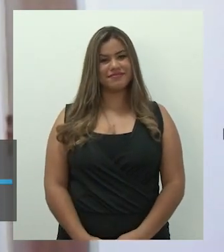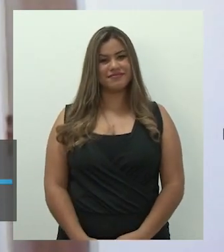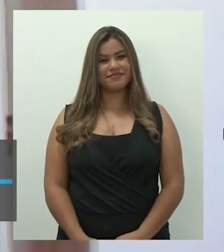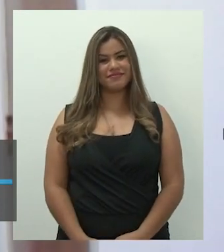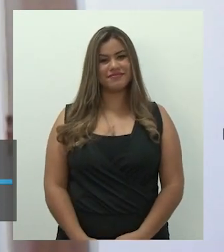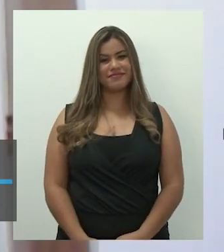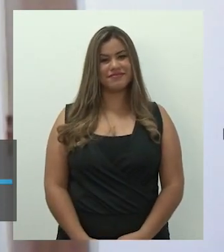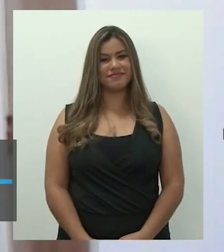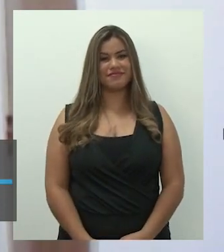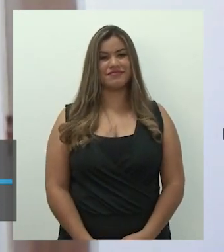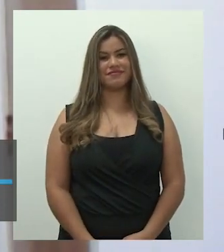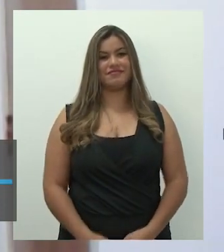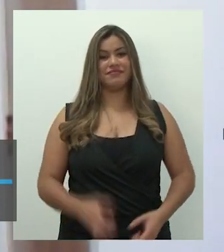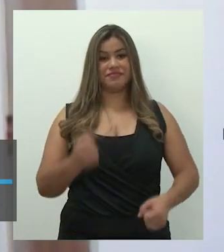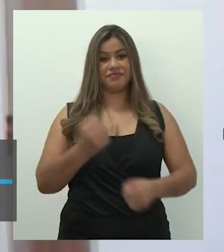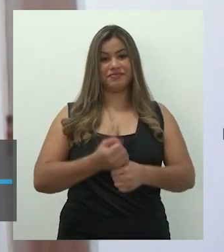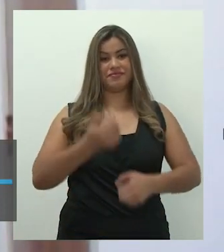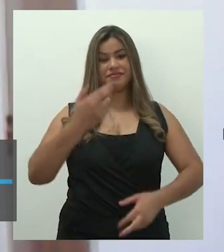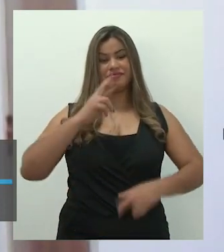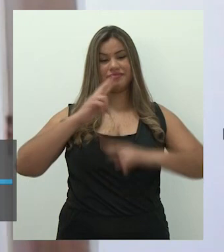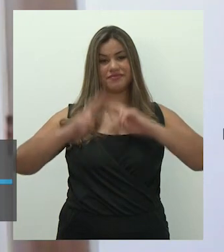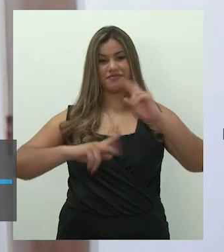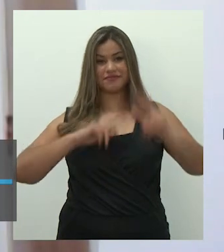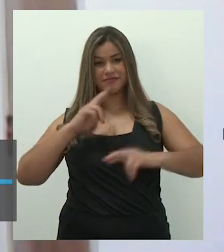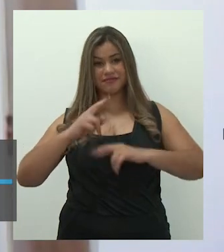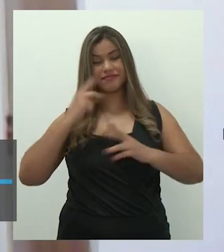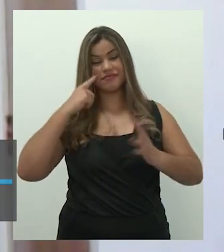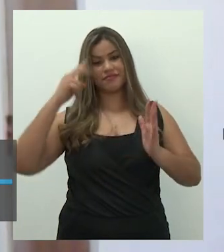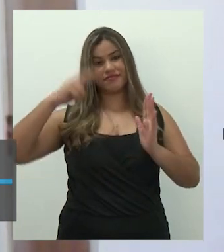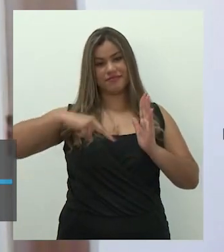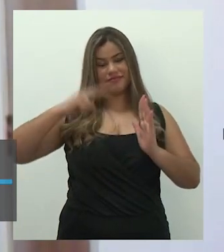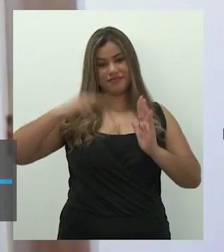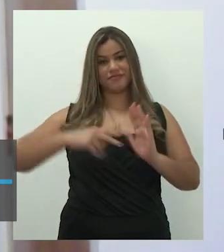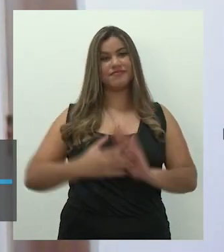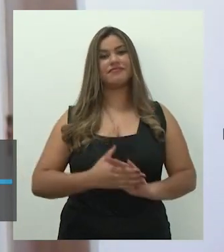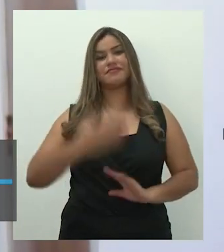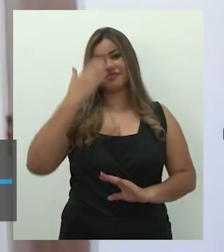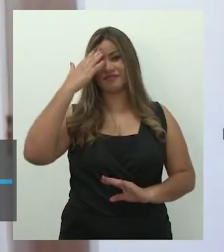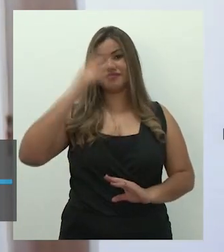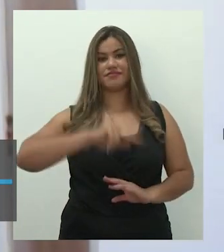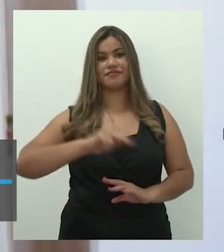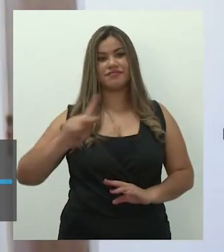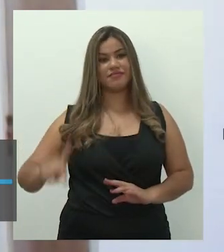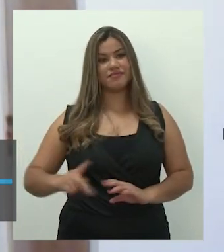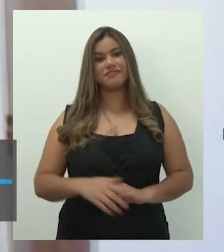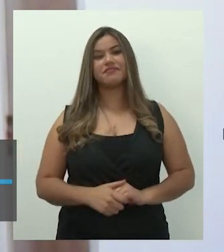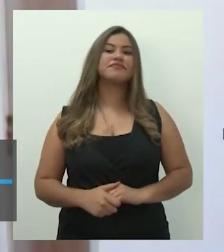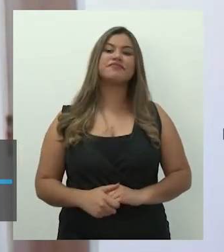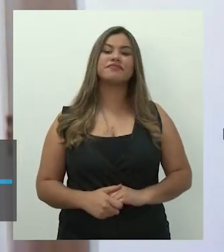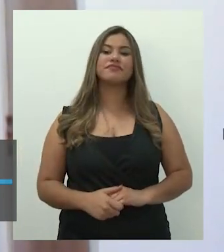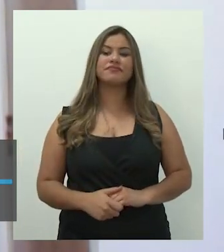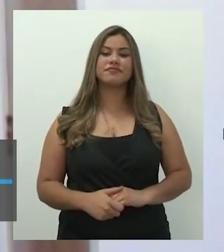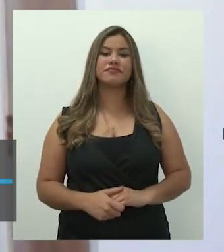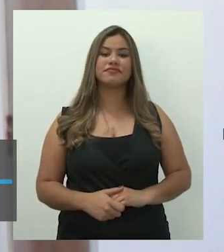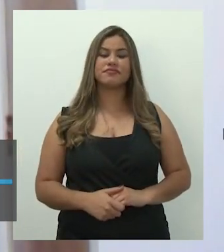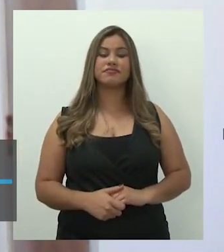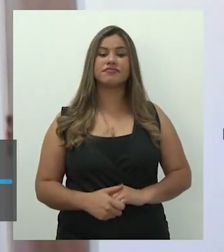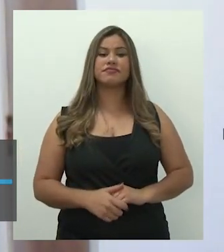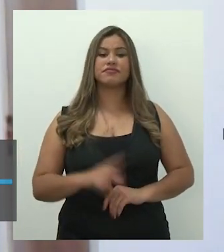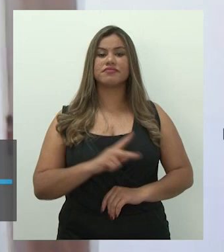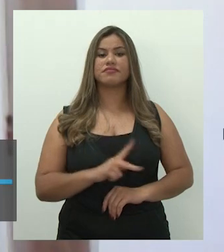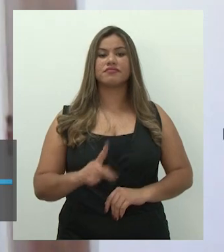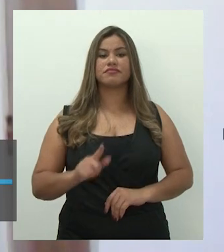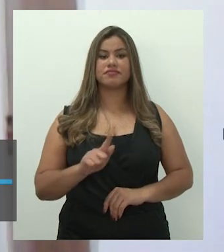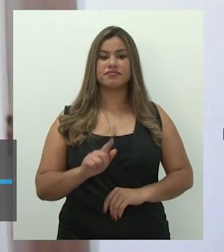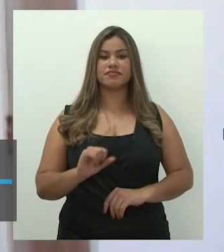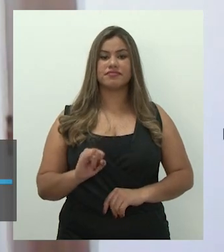Vamos às leituras, das contribuições que vocês estão fazendo aí. Muito obrigada, professores. Vamos lá, ó. A professora Gislene falou